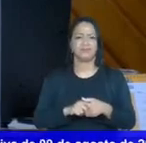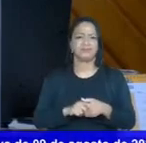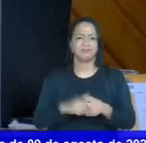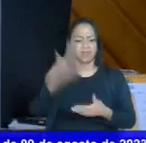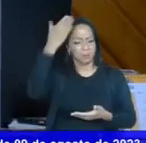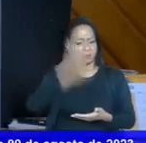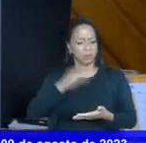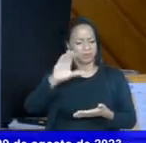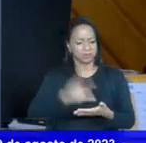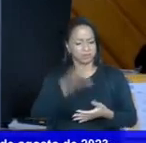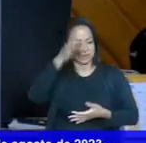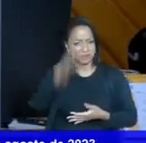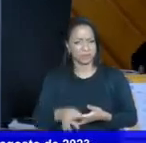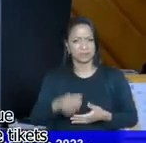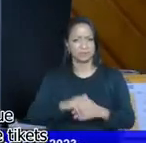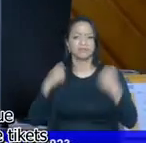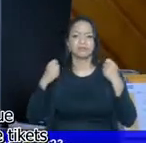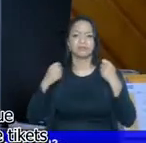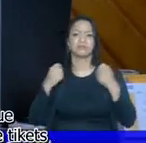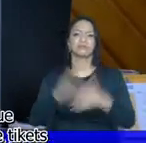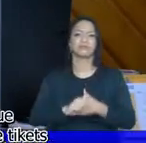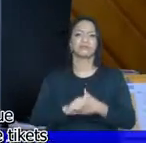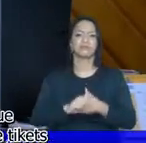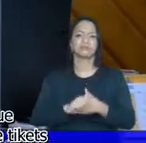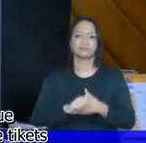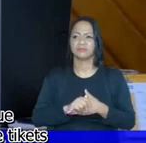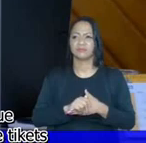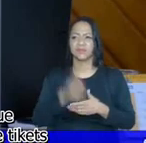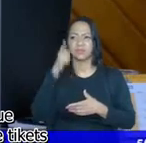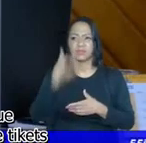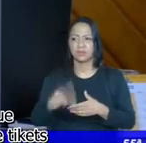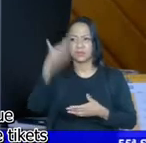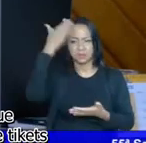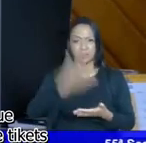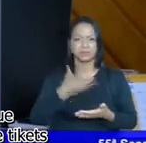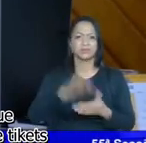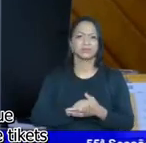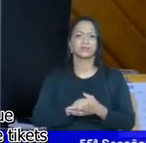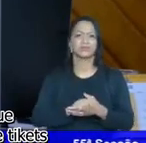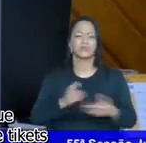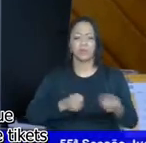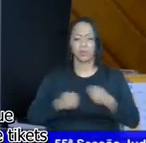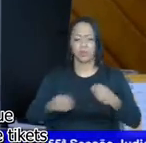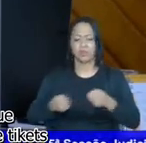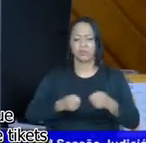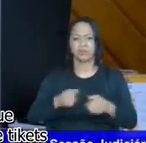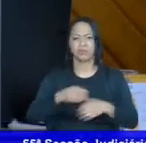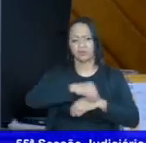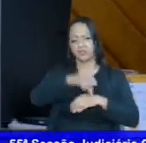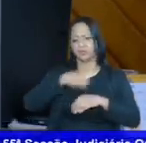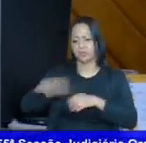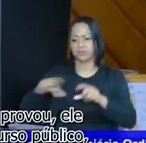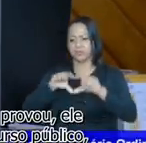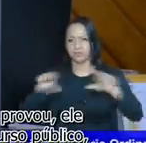a comprovação adequada. Para mim, é uma confissão de que ele não consegue comprovar, porque ele não controlou a distribuição de